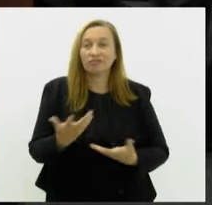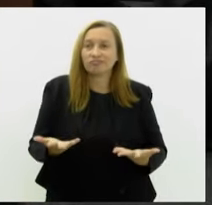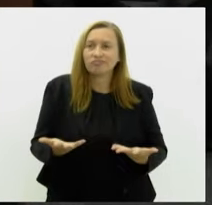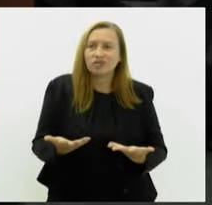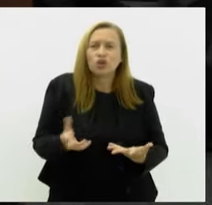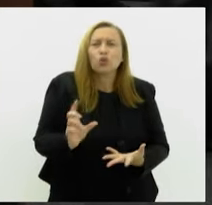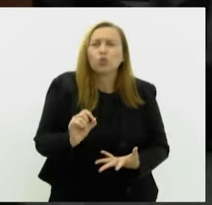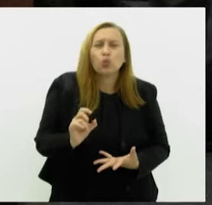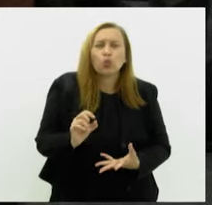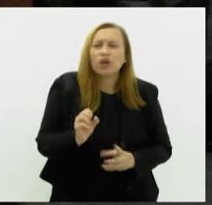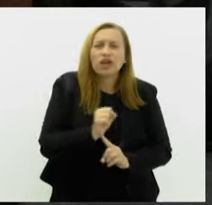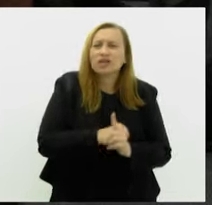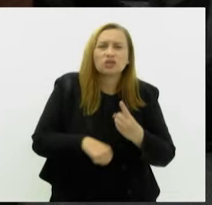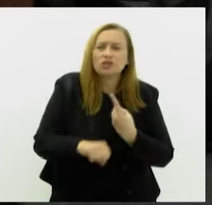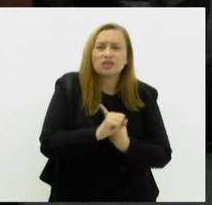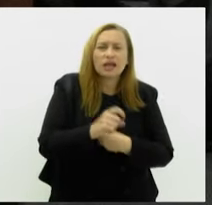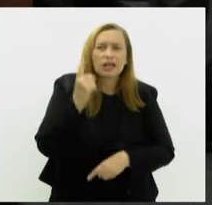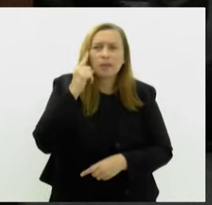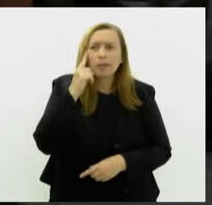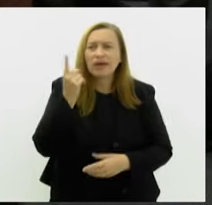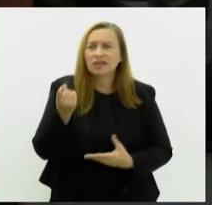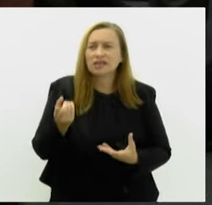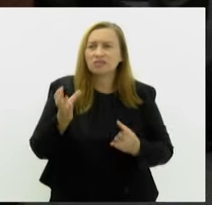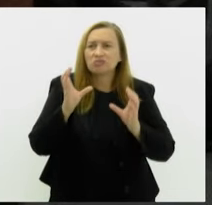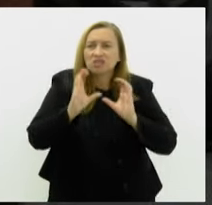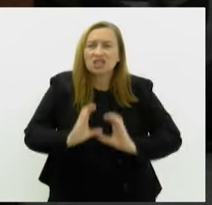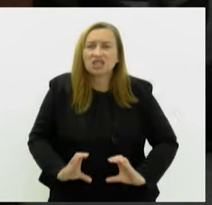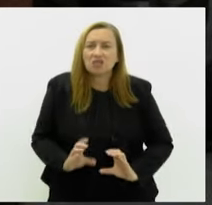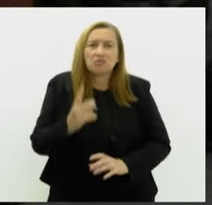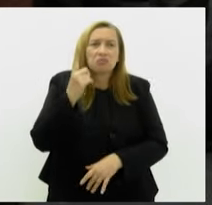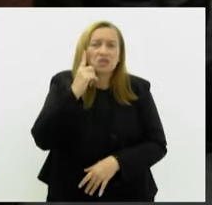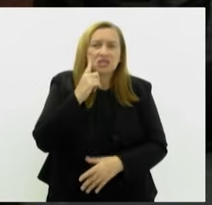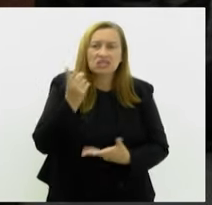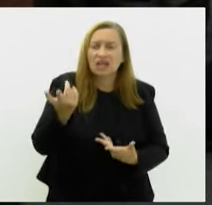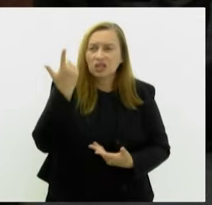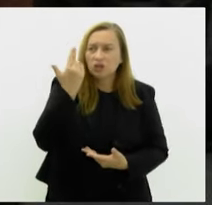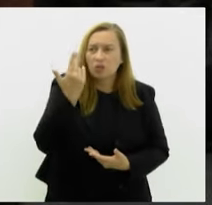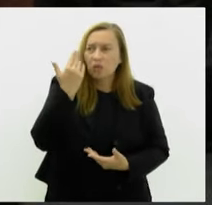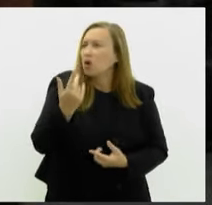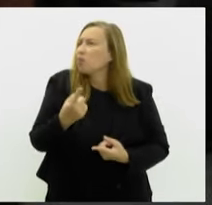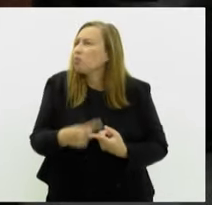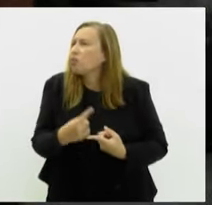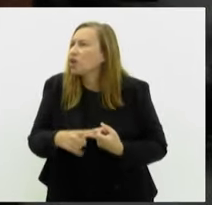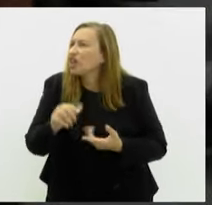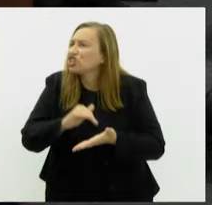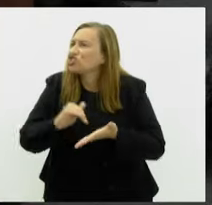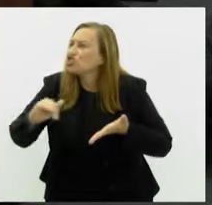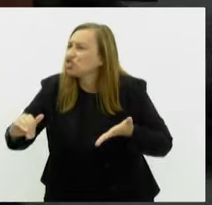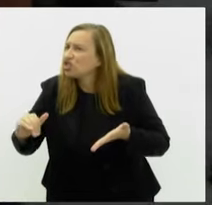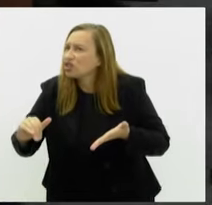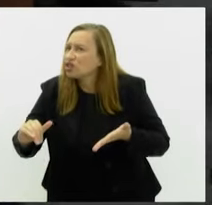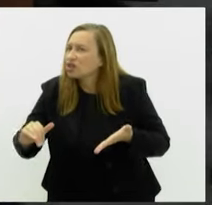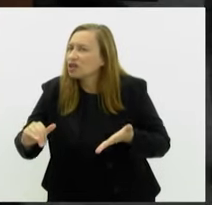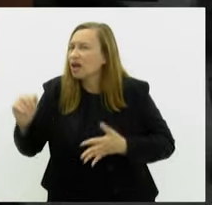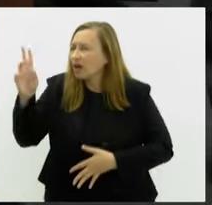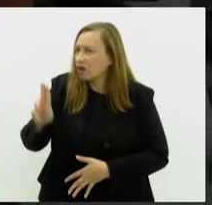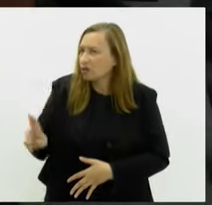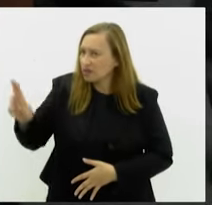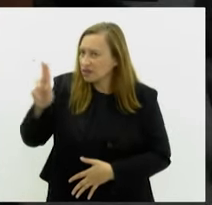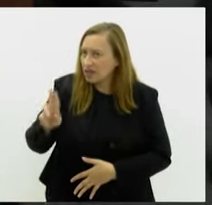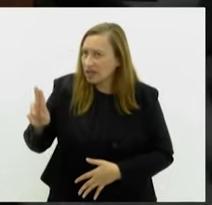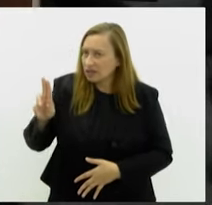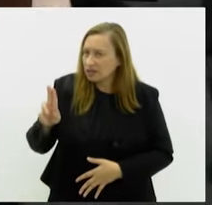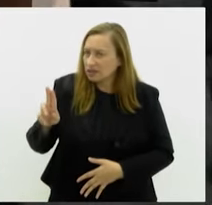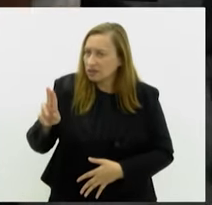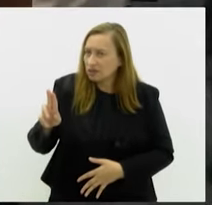a sociedade... Pensa um cidadão comum da sociedade vai dizer, por que que se retira as universidades